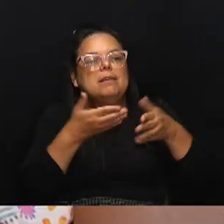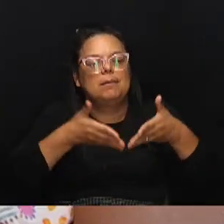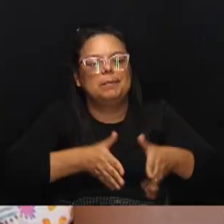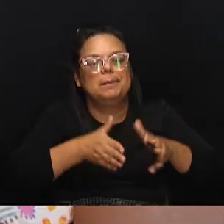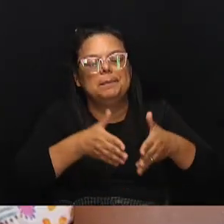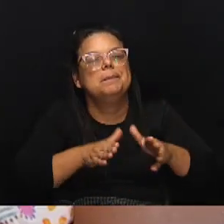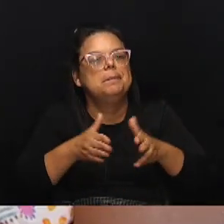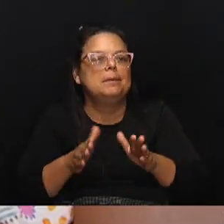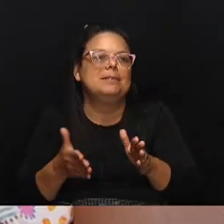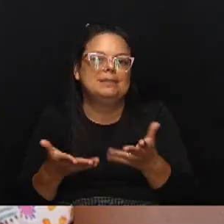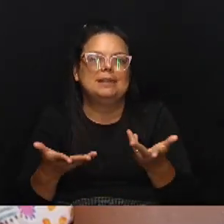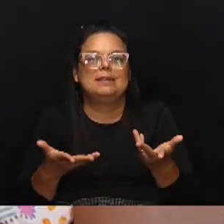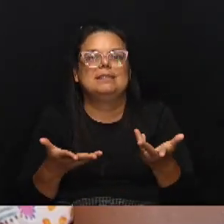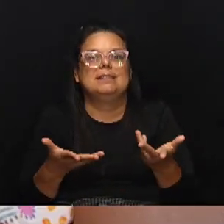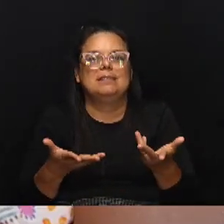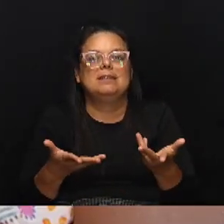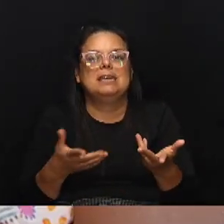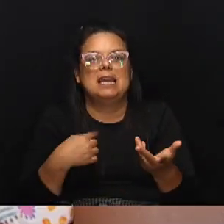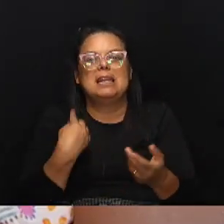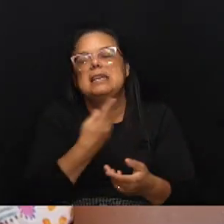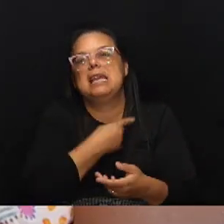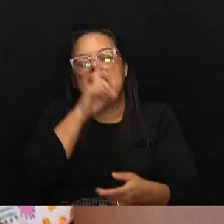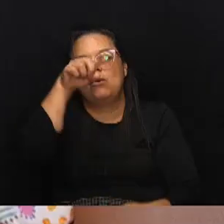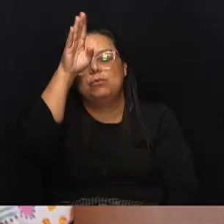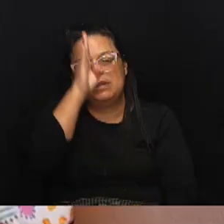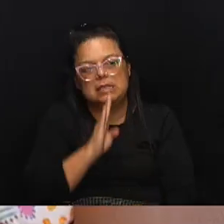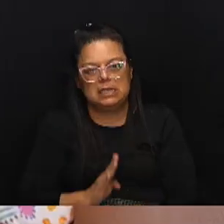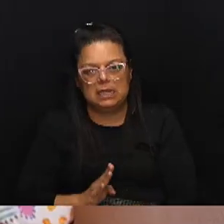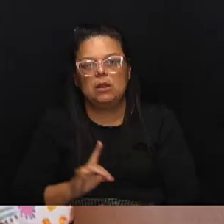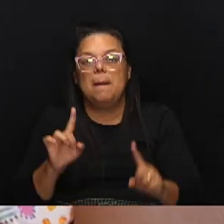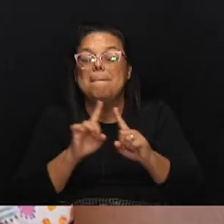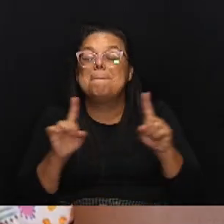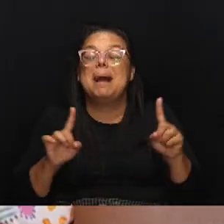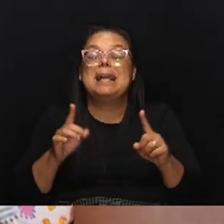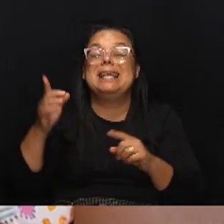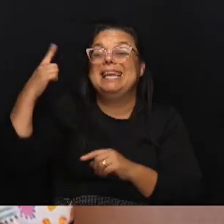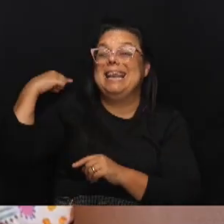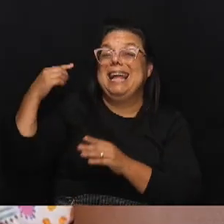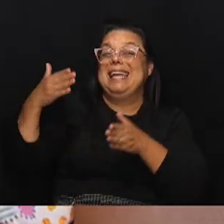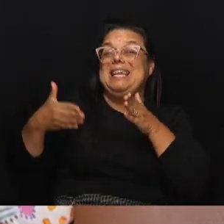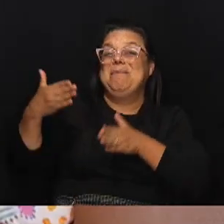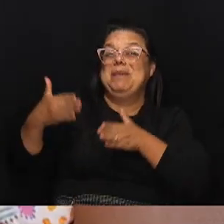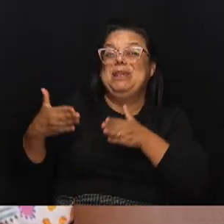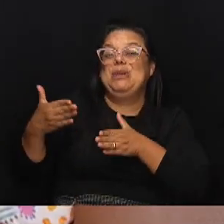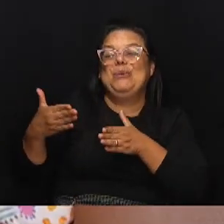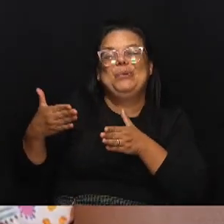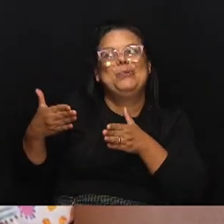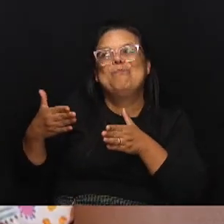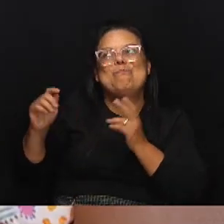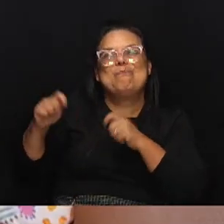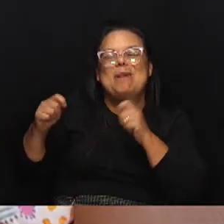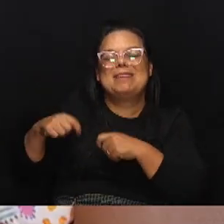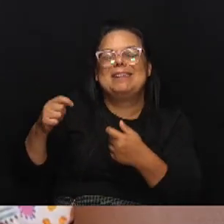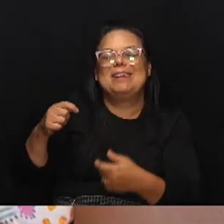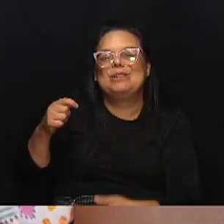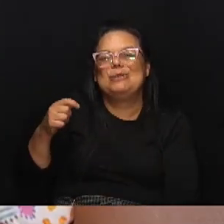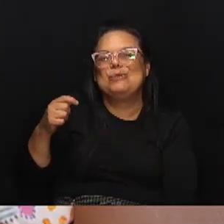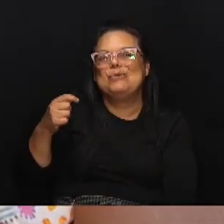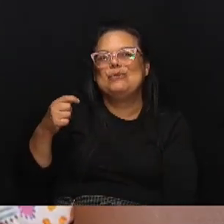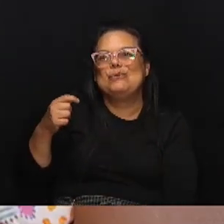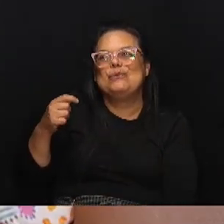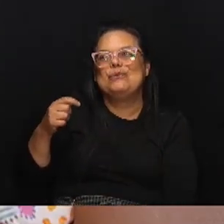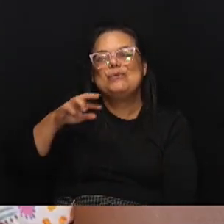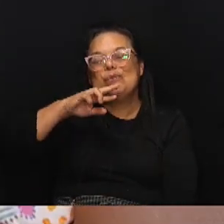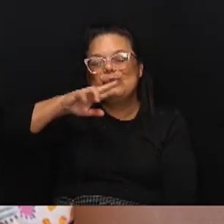de uma espécie que vão ser nós, a fonte dos brasileiros. Mas naquela época não era possível. Então, veja, é todo um